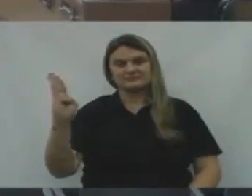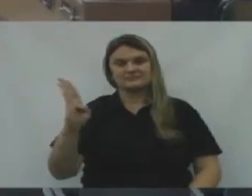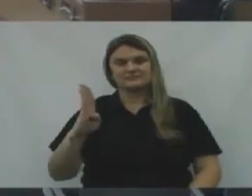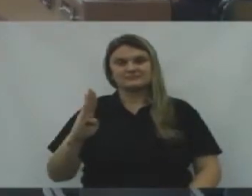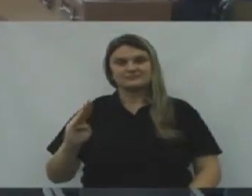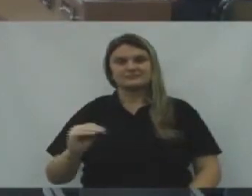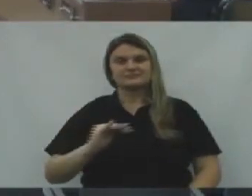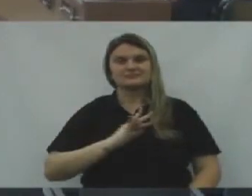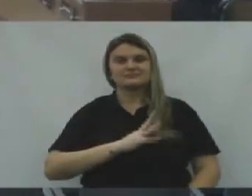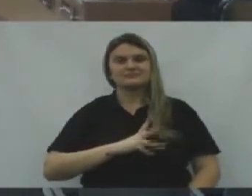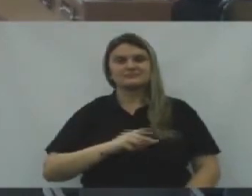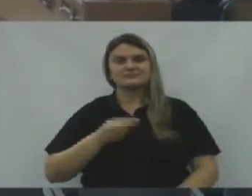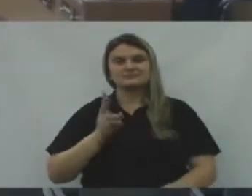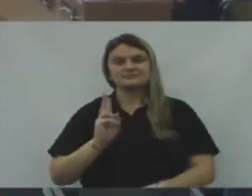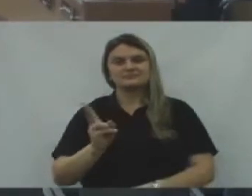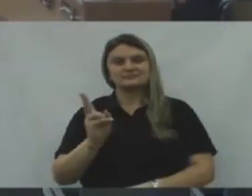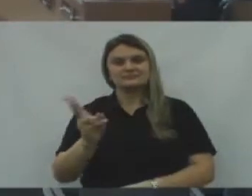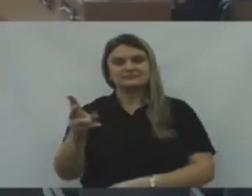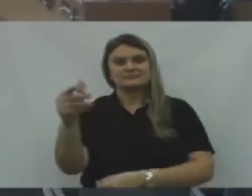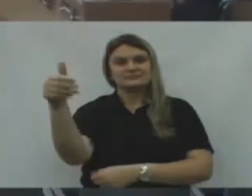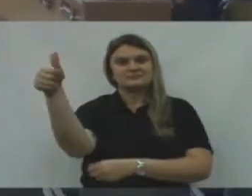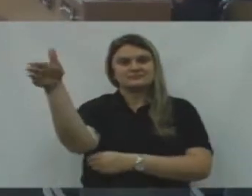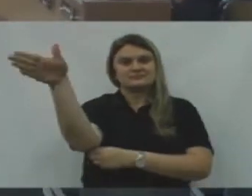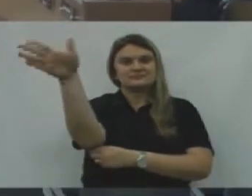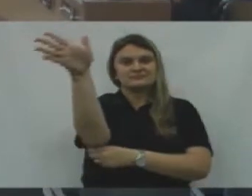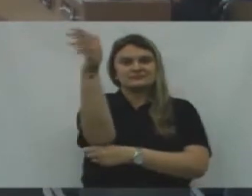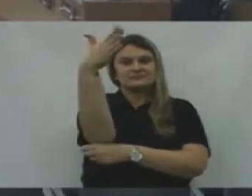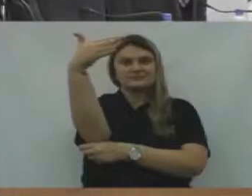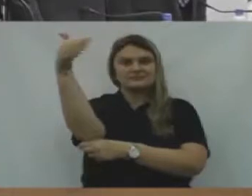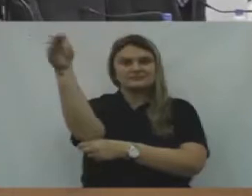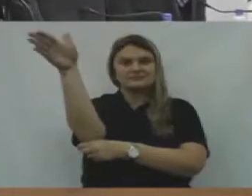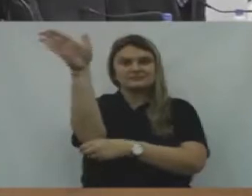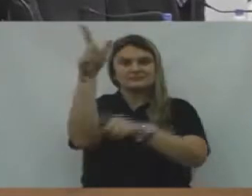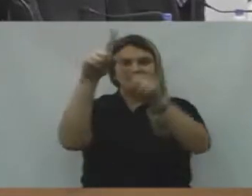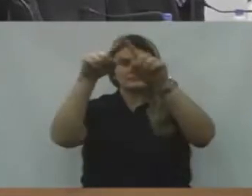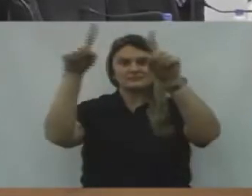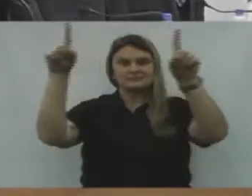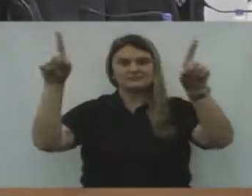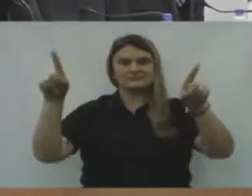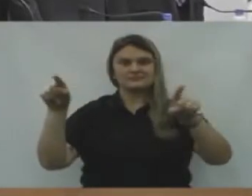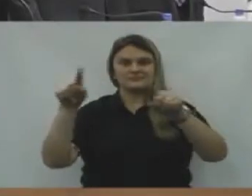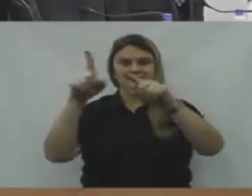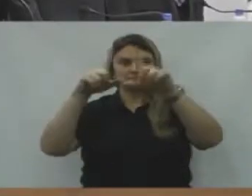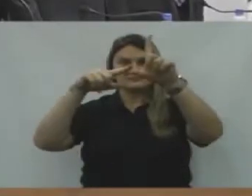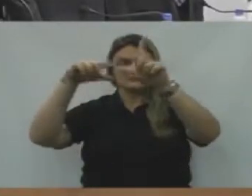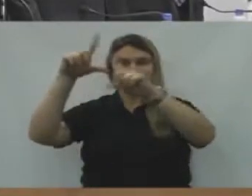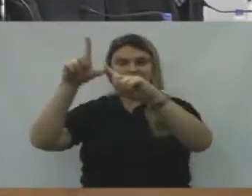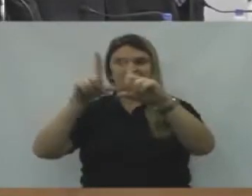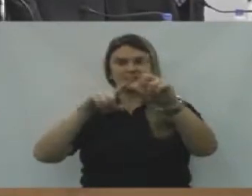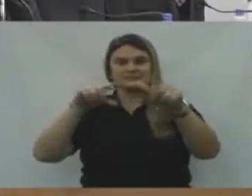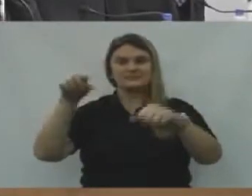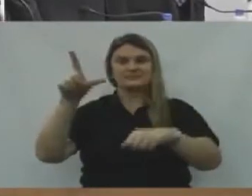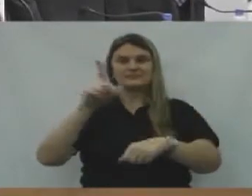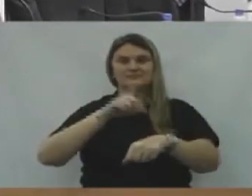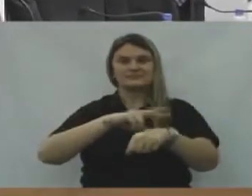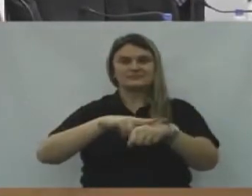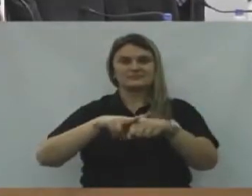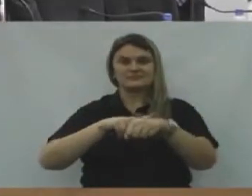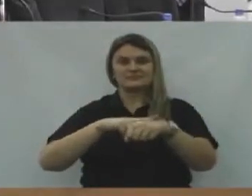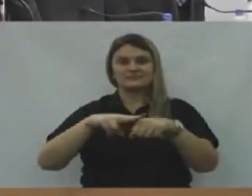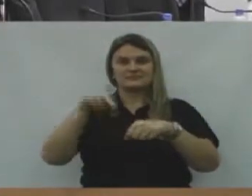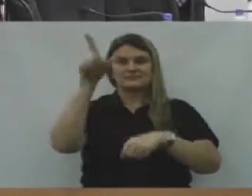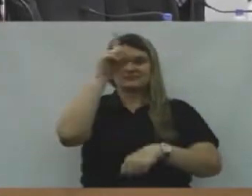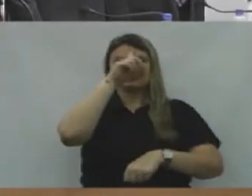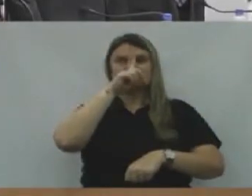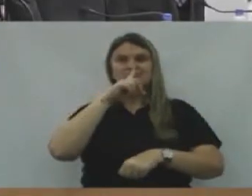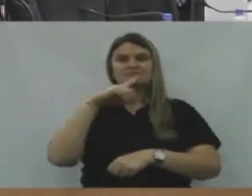Brasil de amor eterno, seja símbolo, Olá, parou, teus tentas estrelado, Vem,